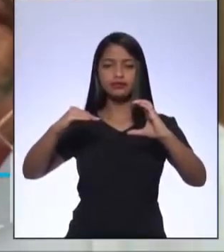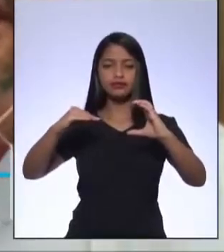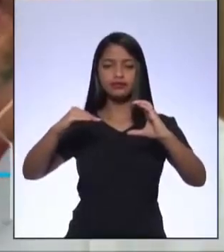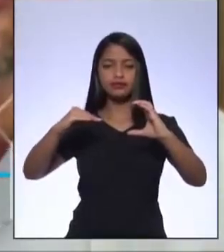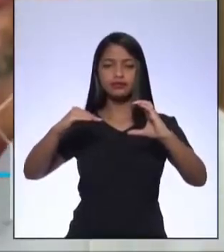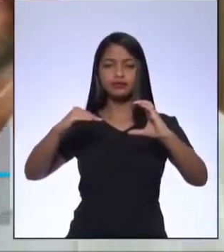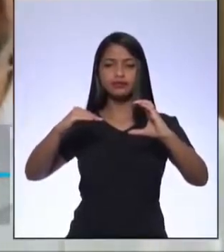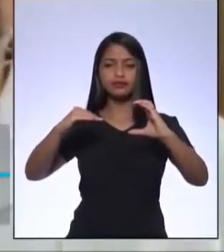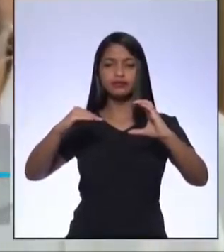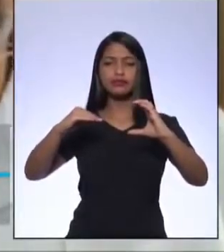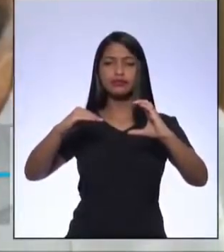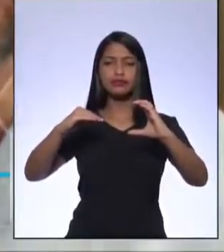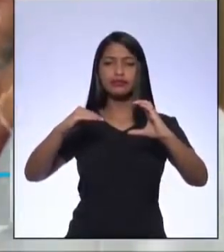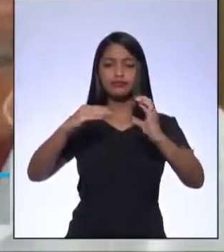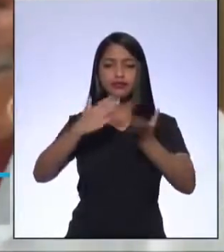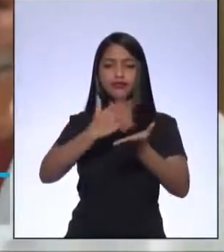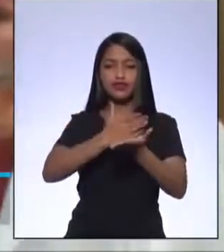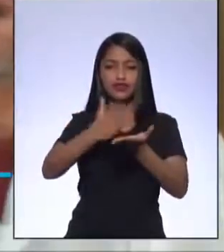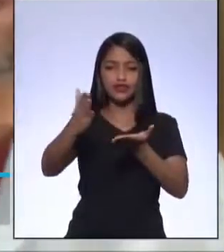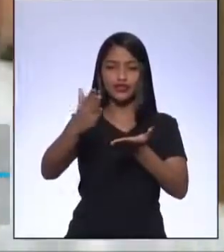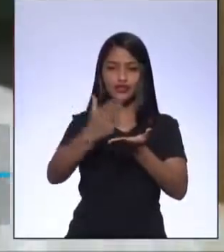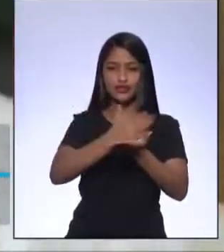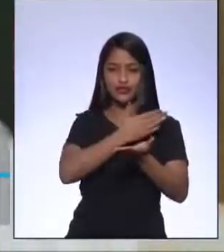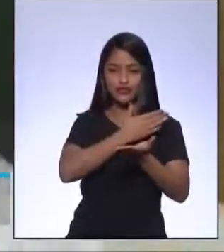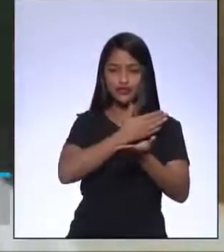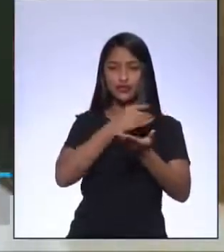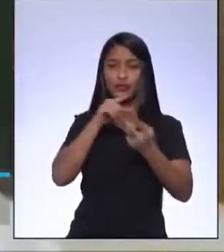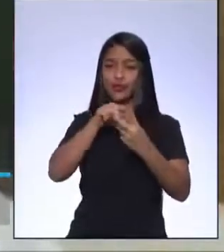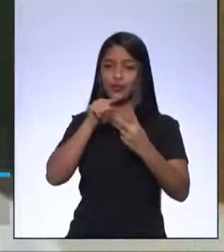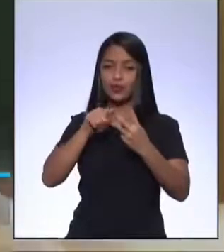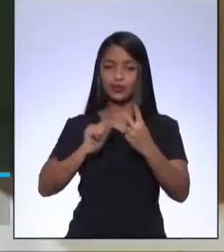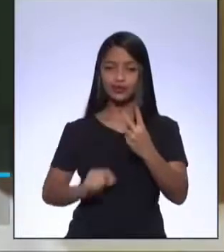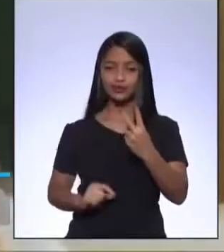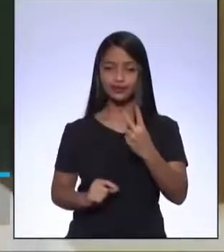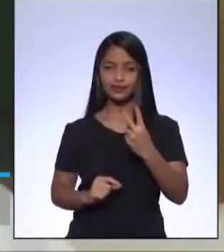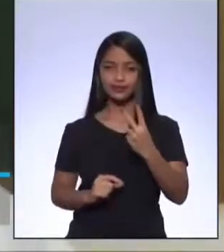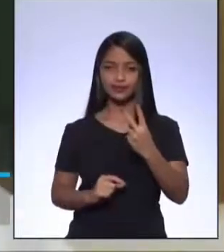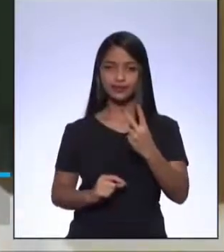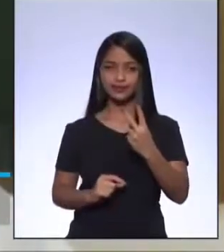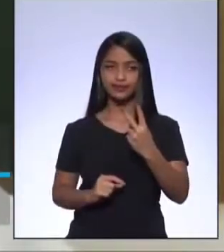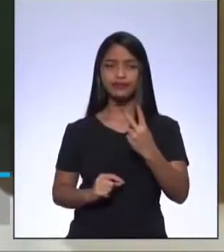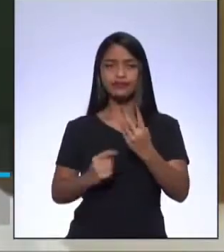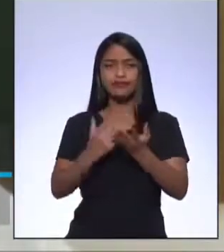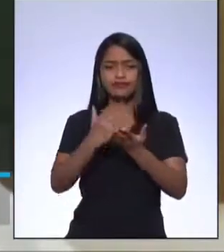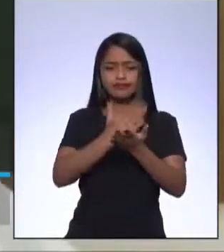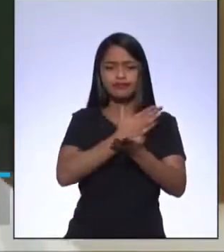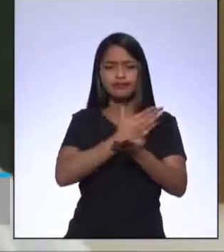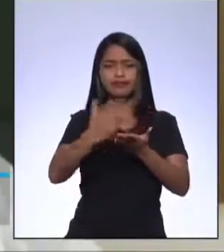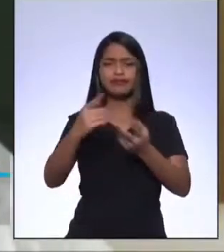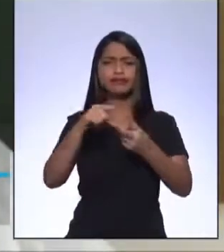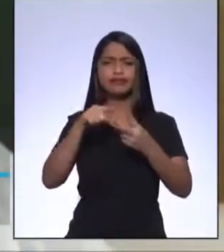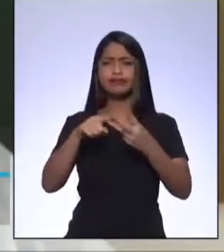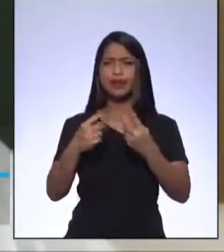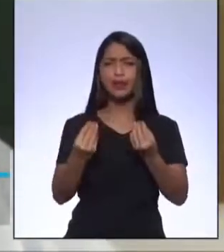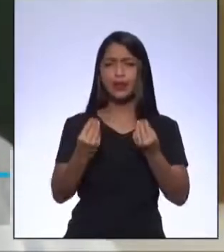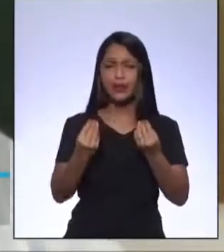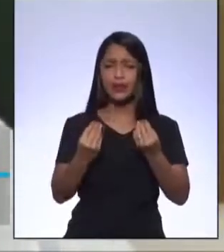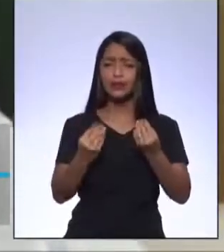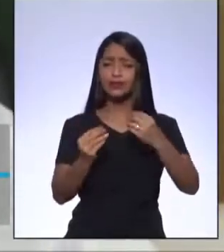tá? Eu dividi em duas metades da esfera. Como assim eu dividi em duas metades da esfera?